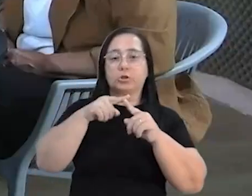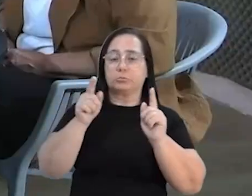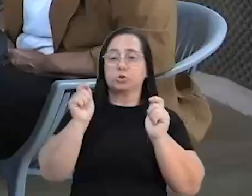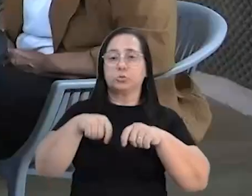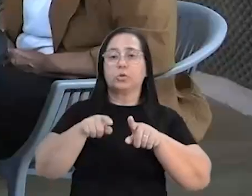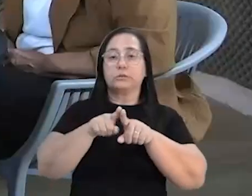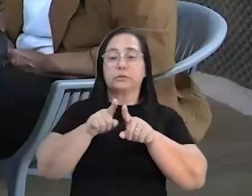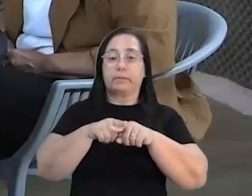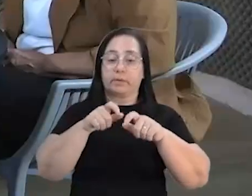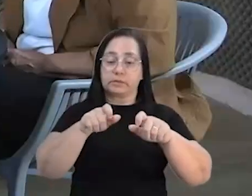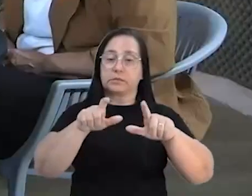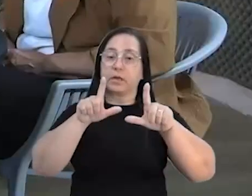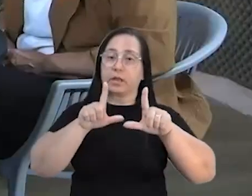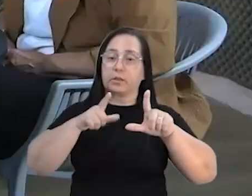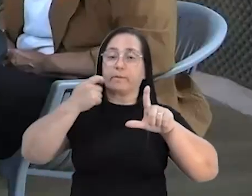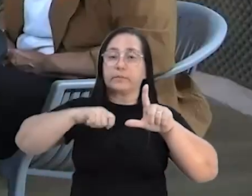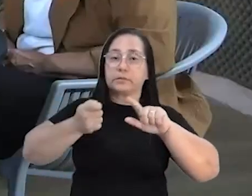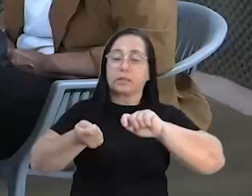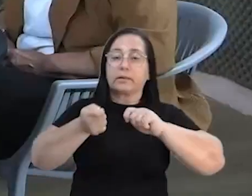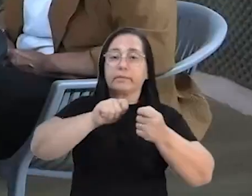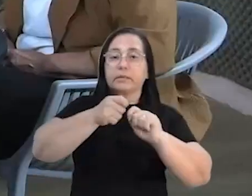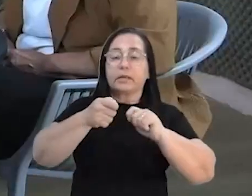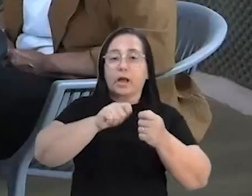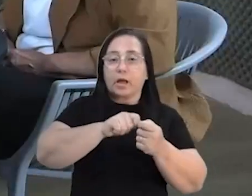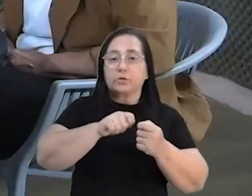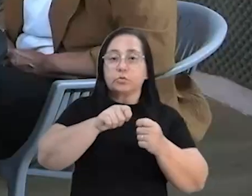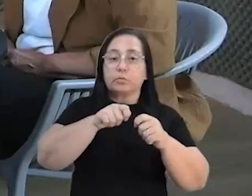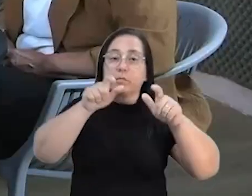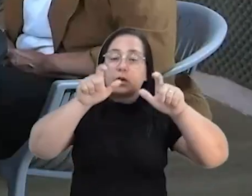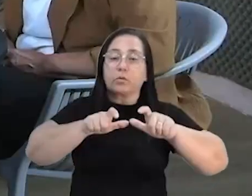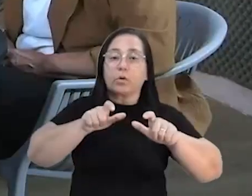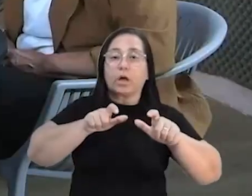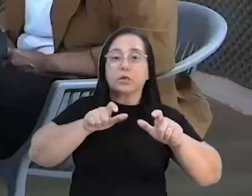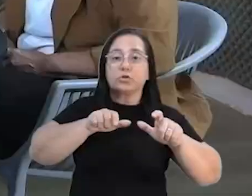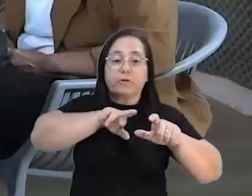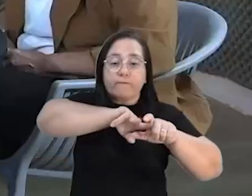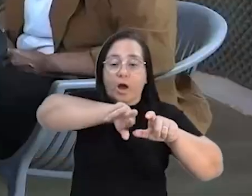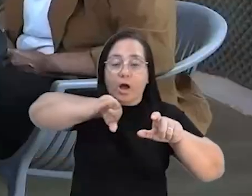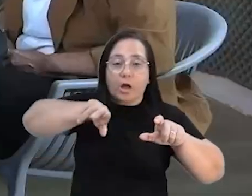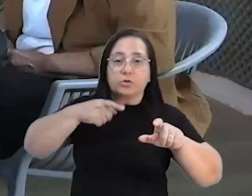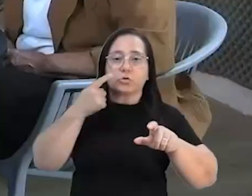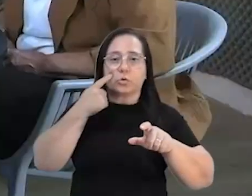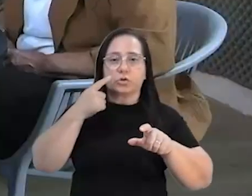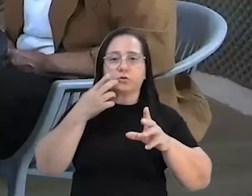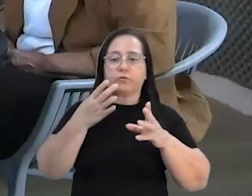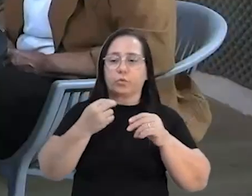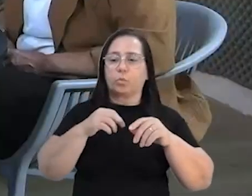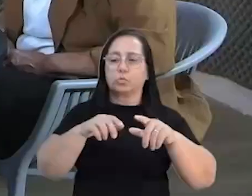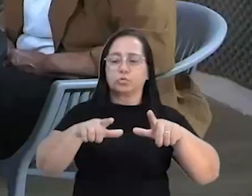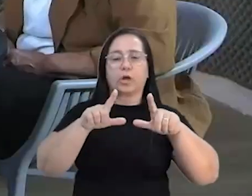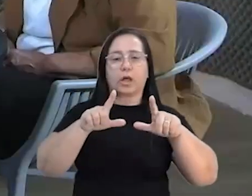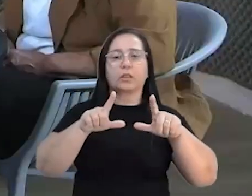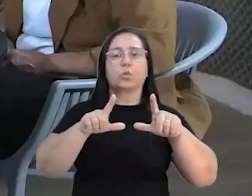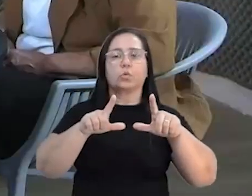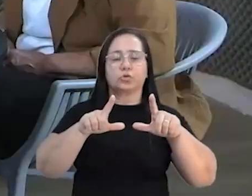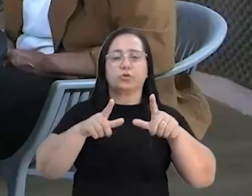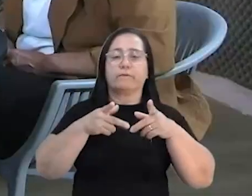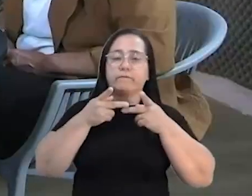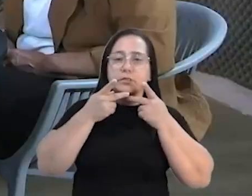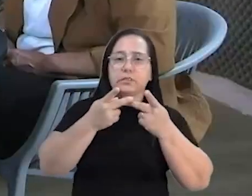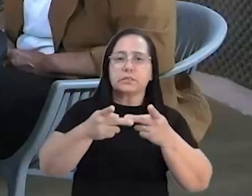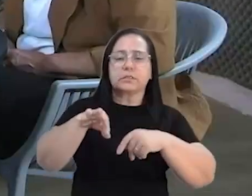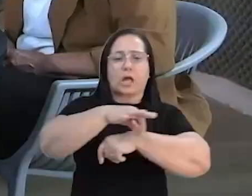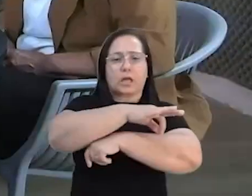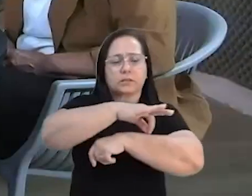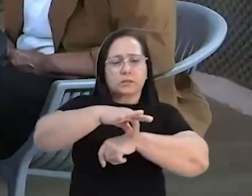pode ser que esse cartão, ele precise ser adaptado para determinados espaços. Né? Então, a gente viu lá muitos cartões de visita, não só de